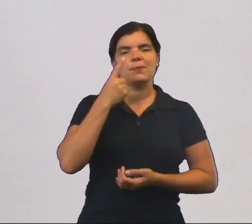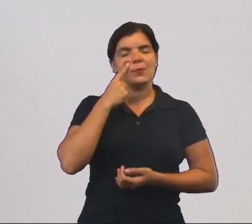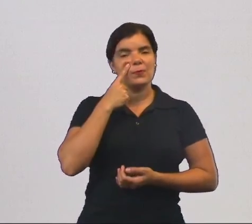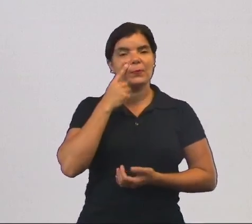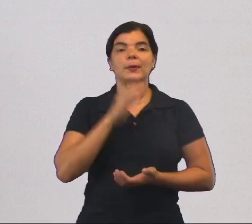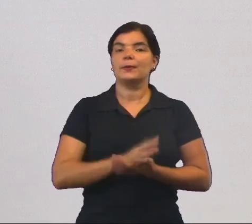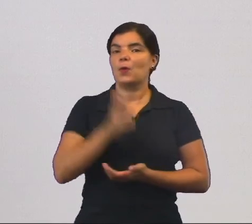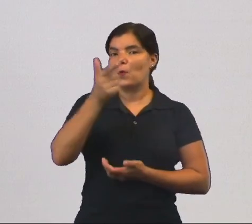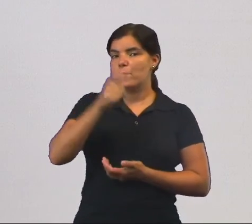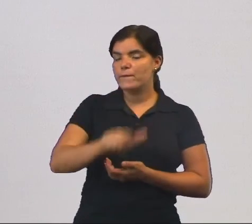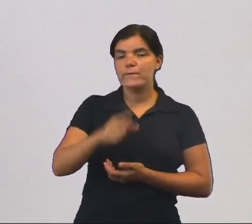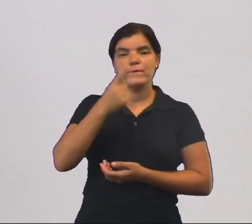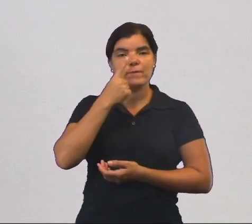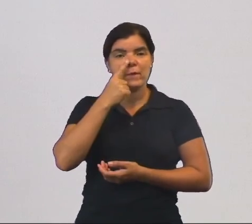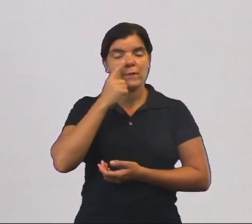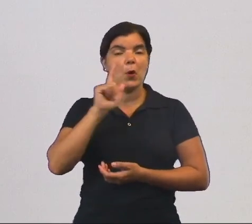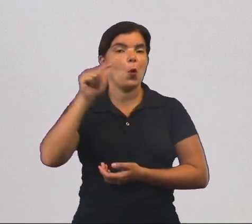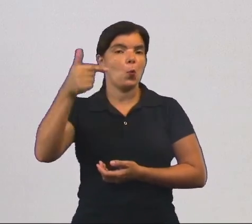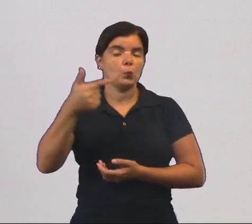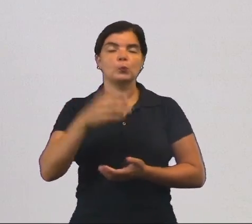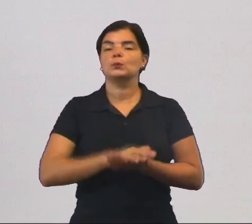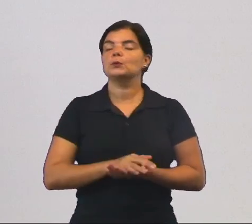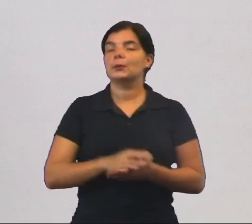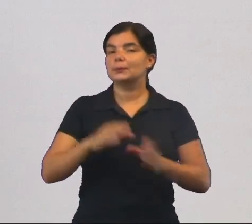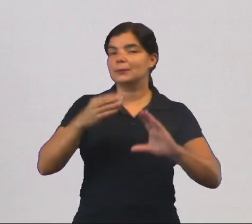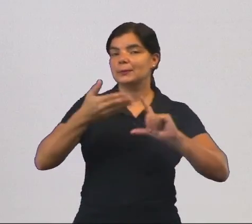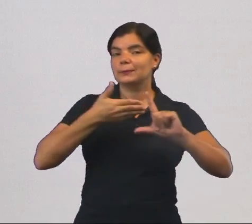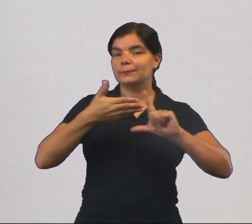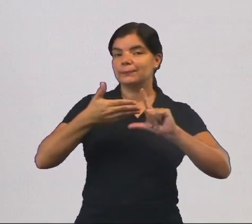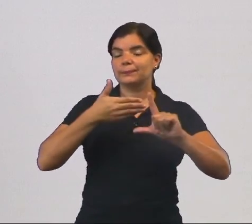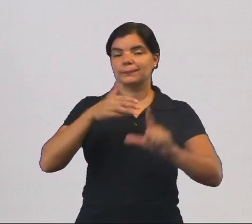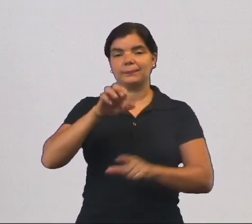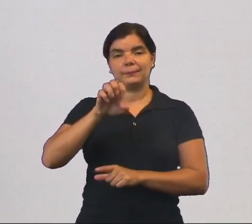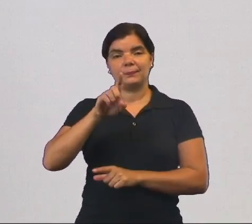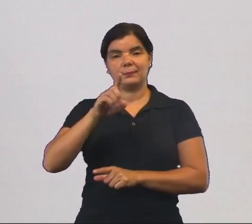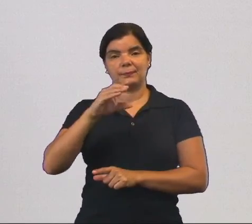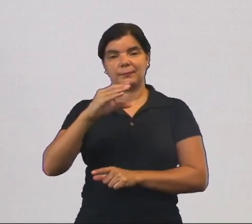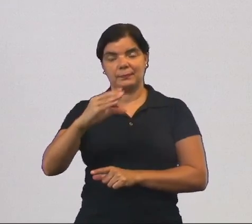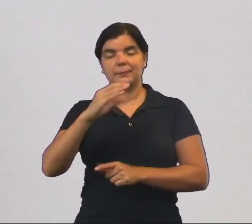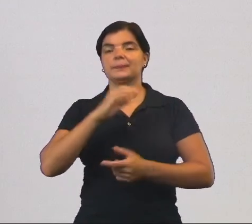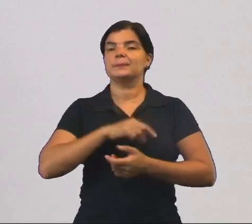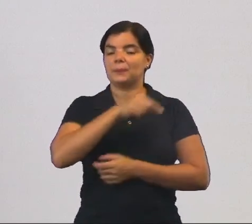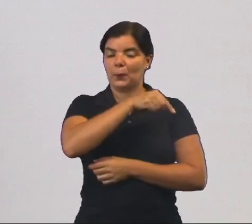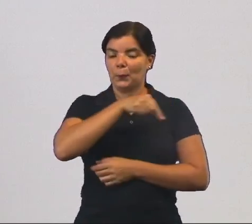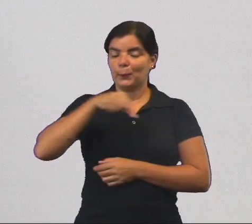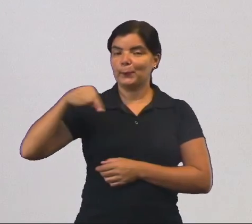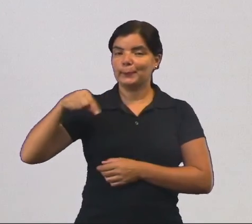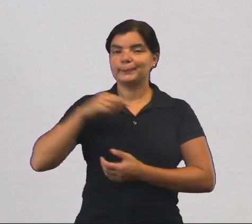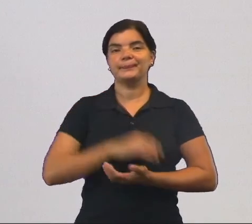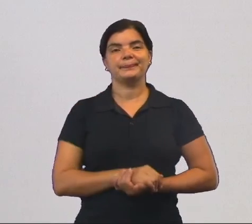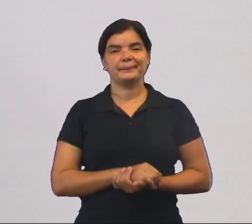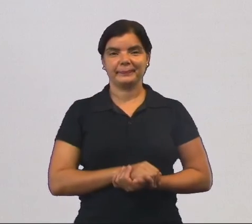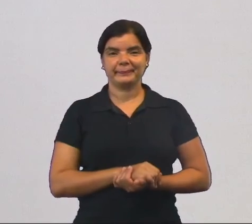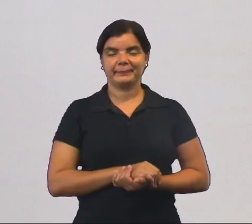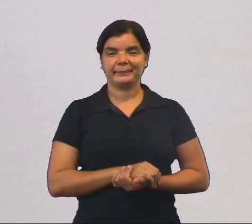quiser acessá-la ou qualquer outro componente curricular, basta você acessar esse endereço que está aqui embaixo